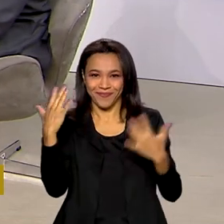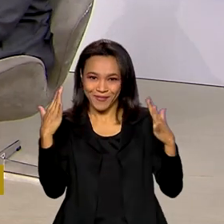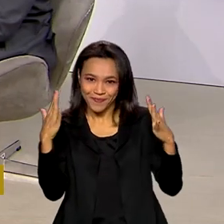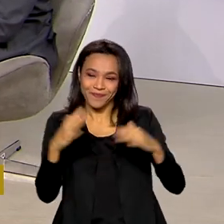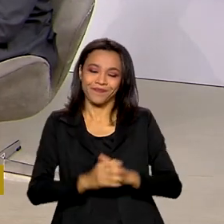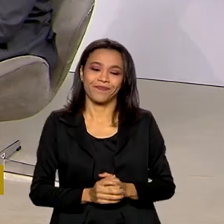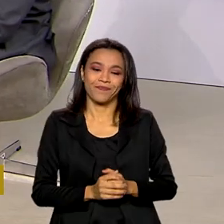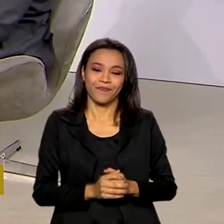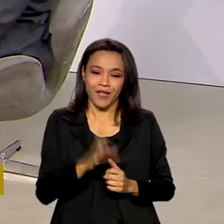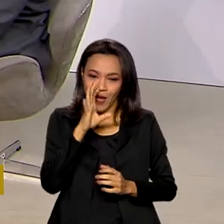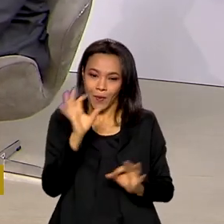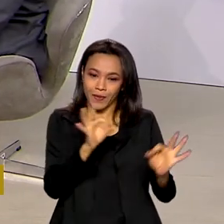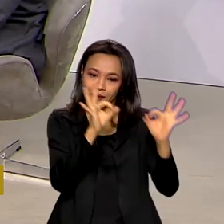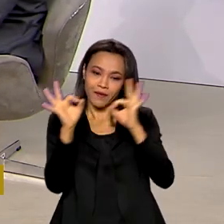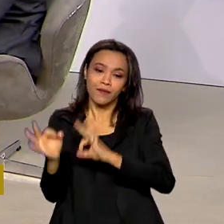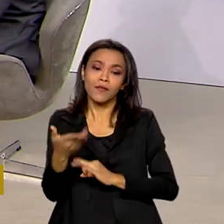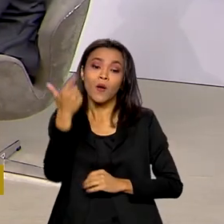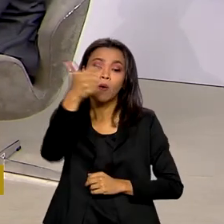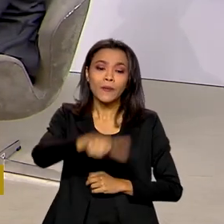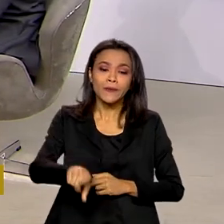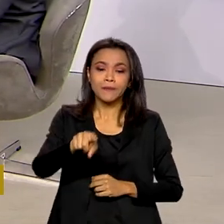Temos mais mensagens?